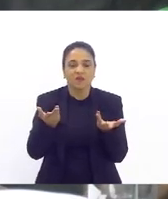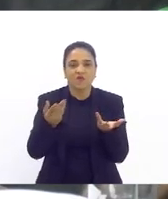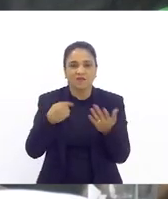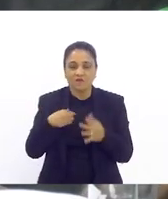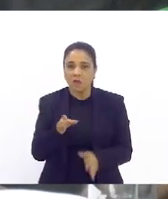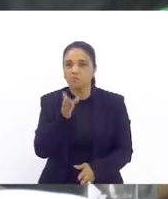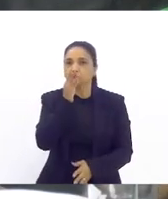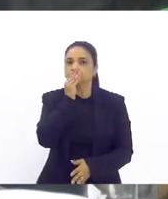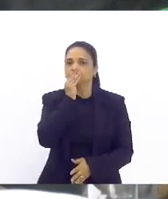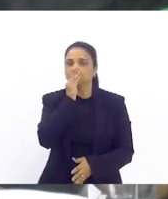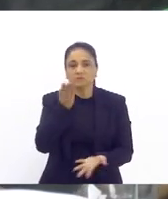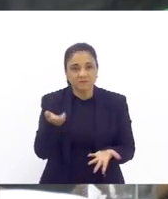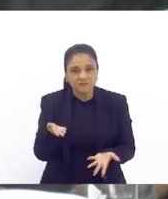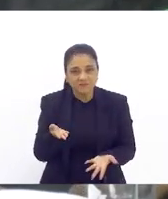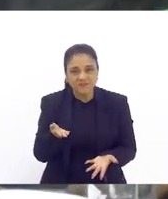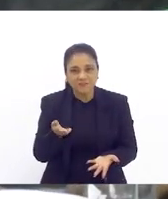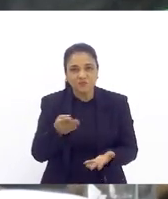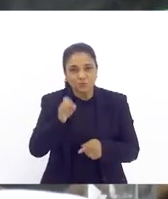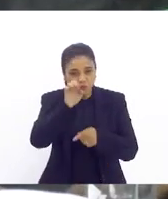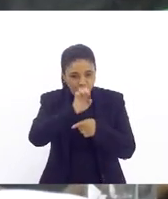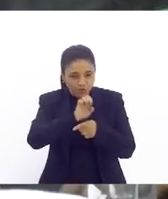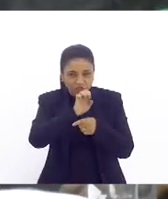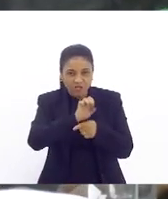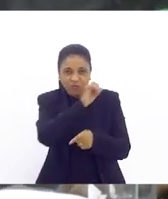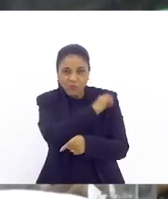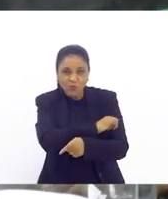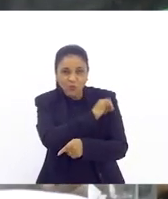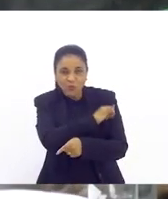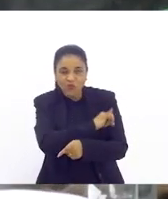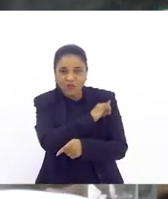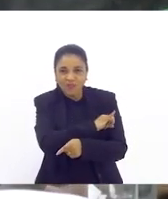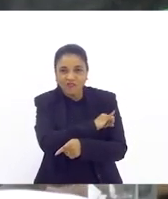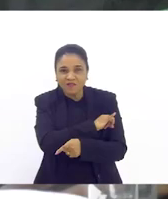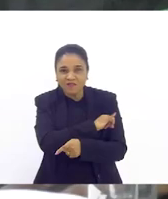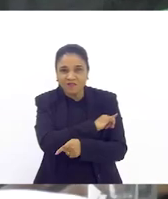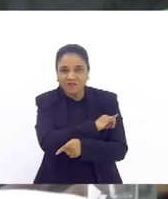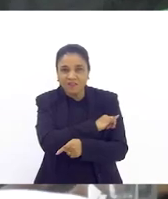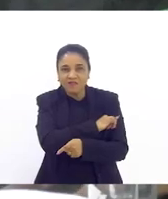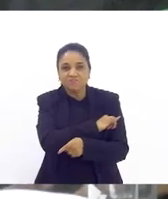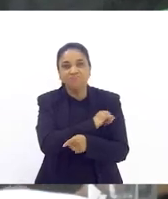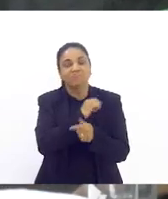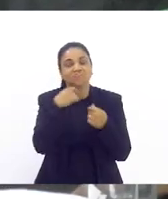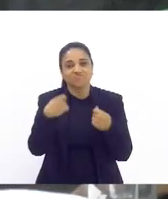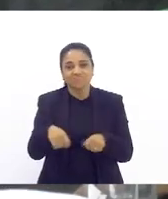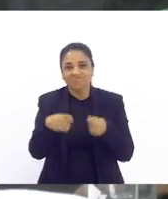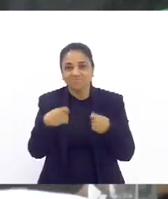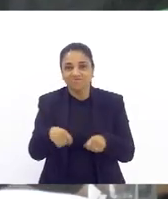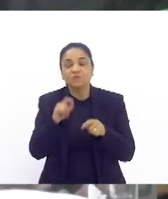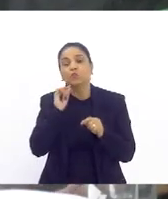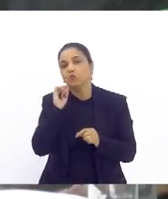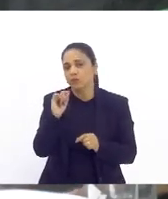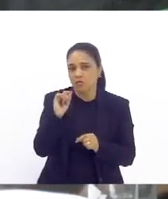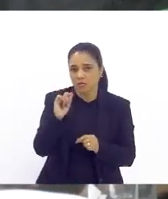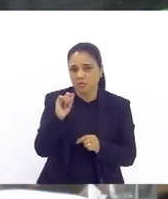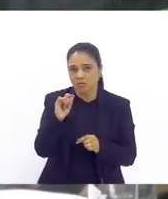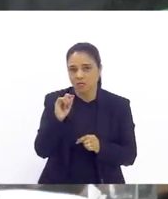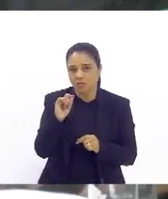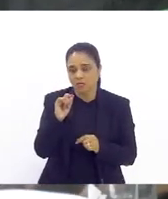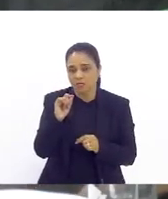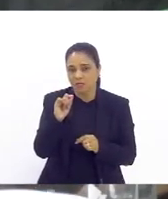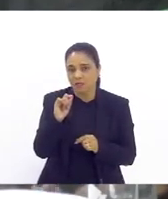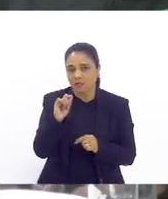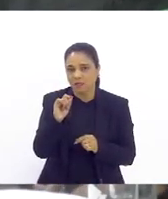se omitir então o Estado do Rio de Janeiro deveria ter Sem dúvida alguma